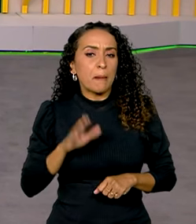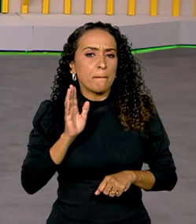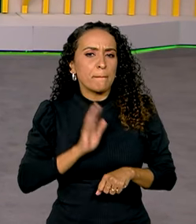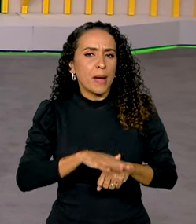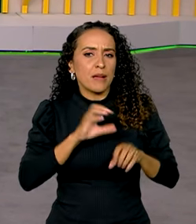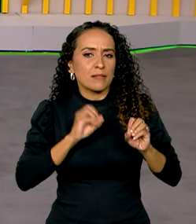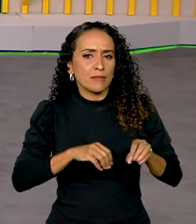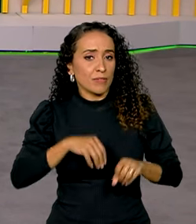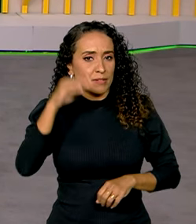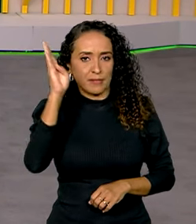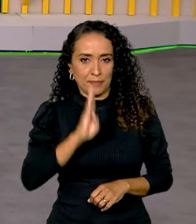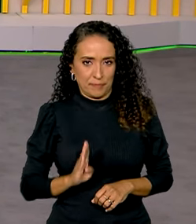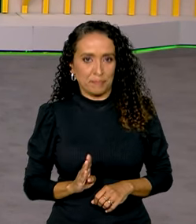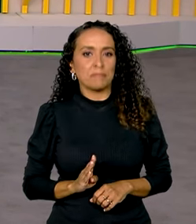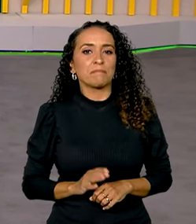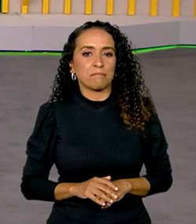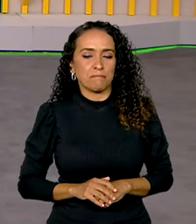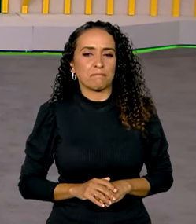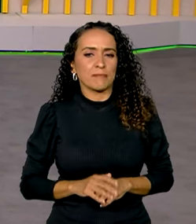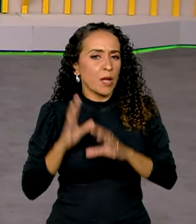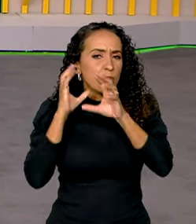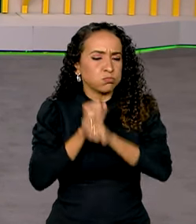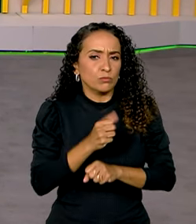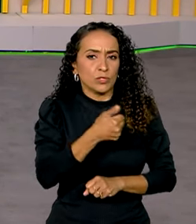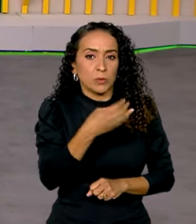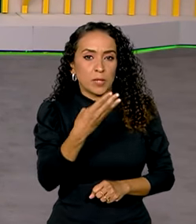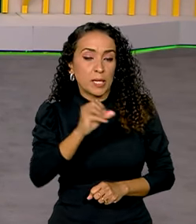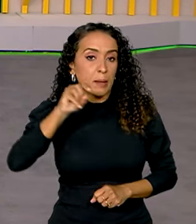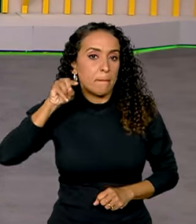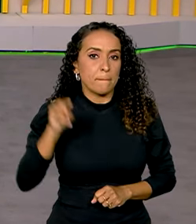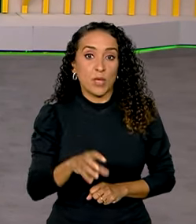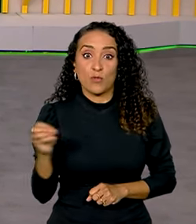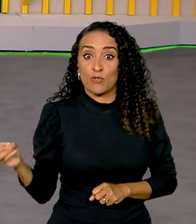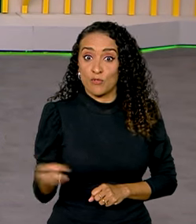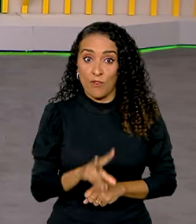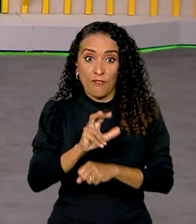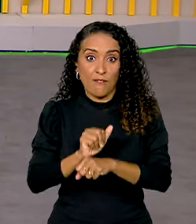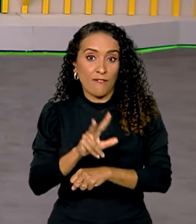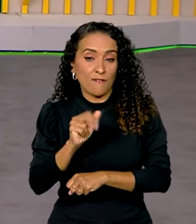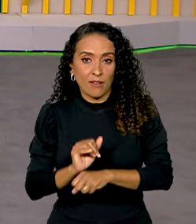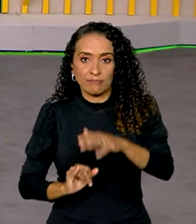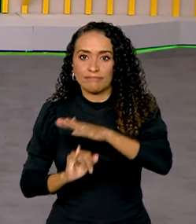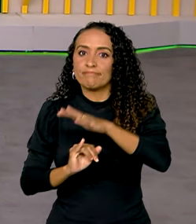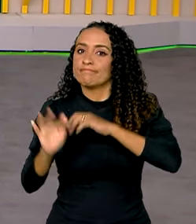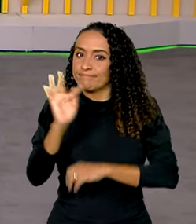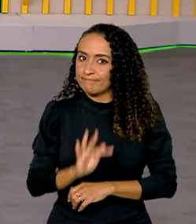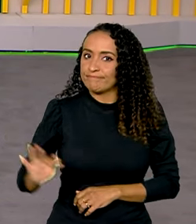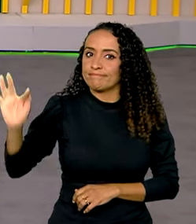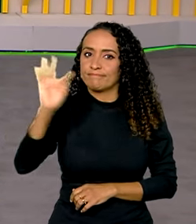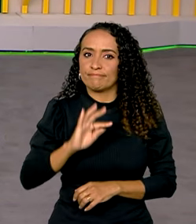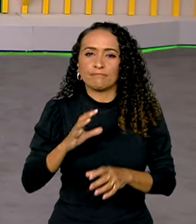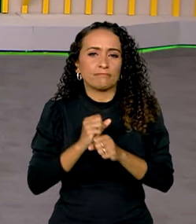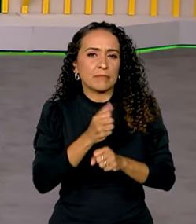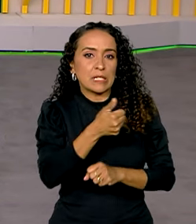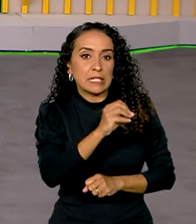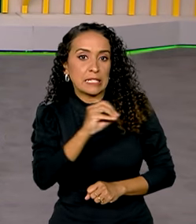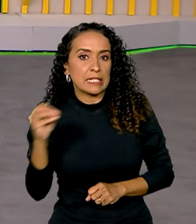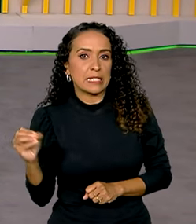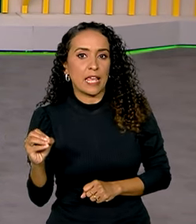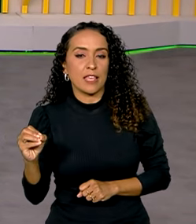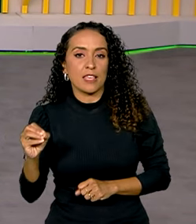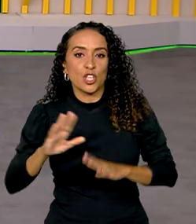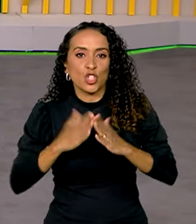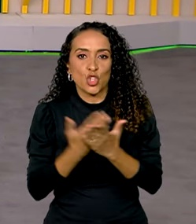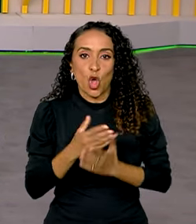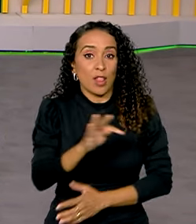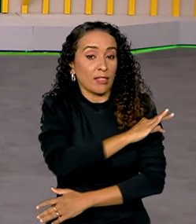Mais educação para o país. São 140 mil novas vagas em institutos federais e 100 novas escolas